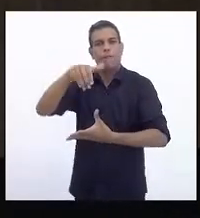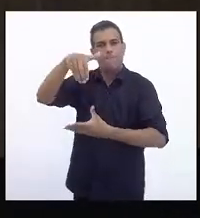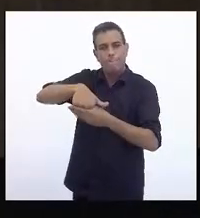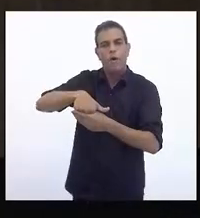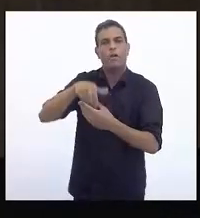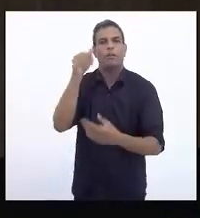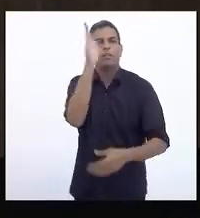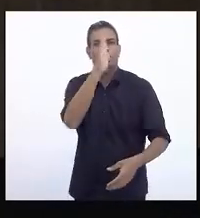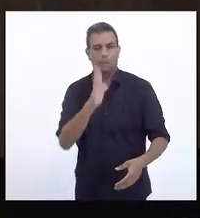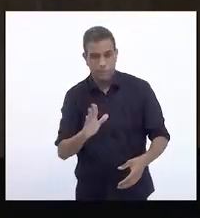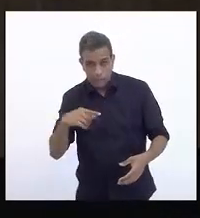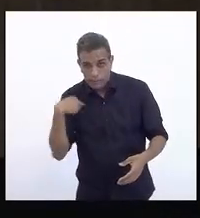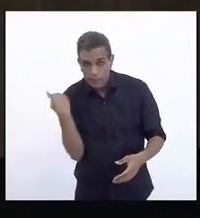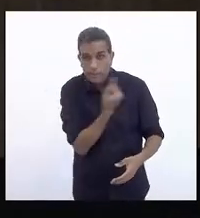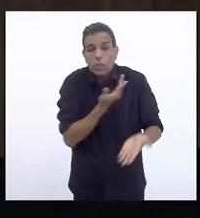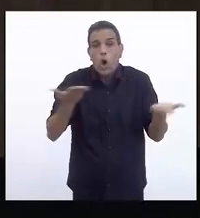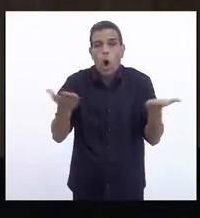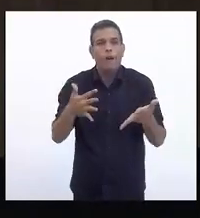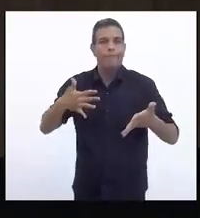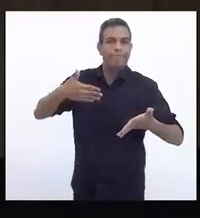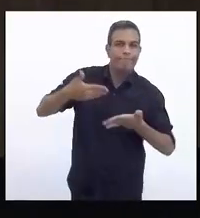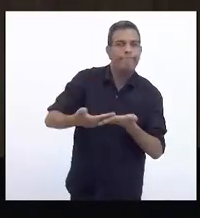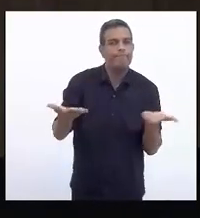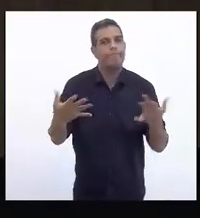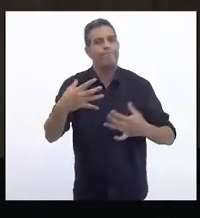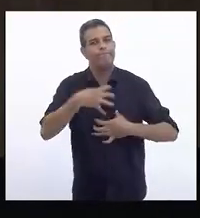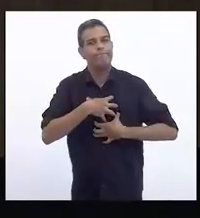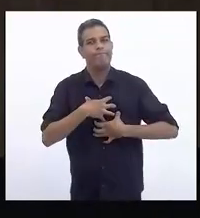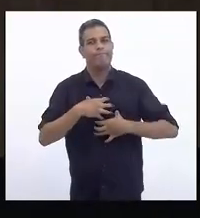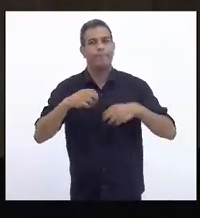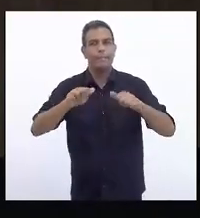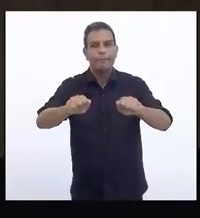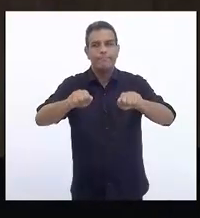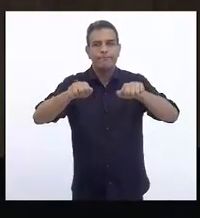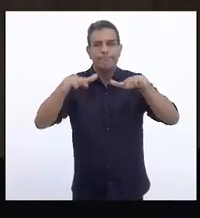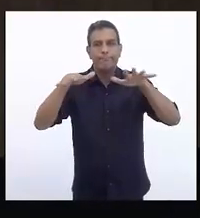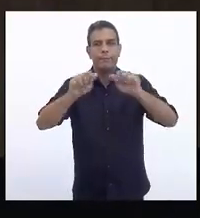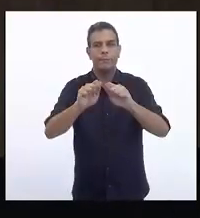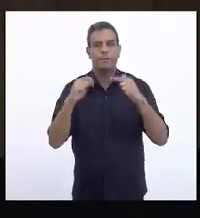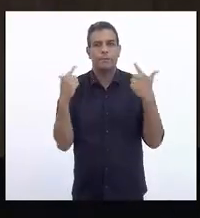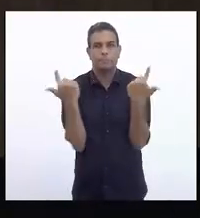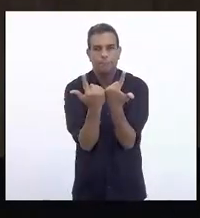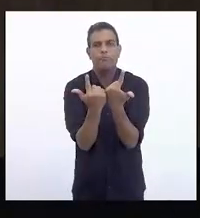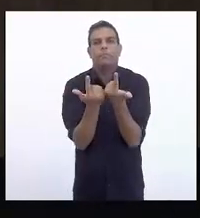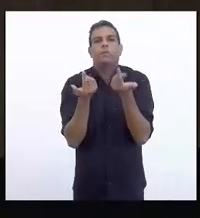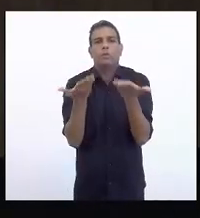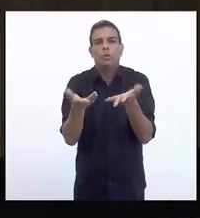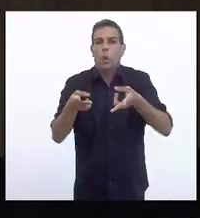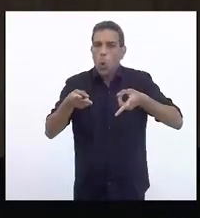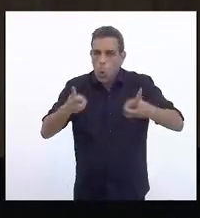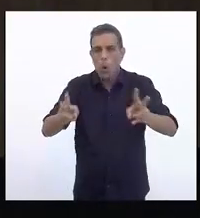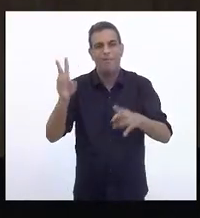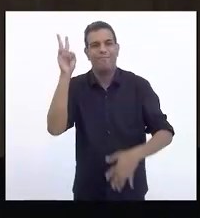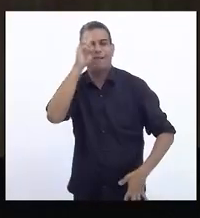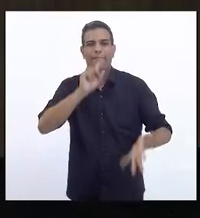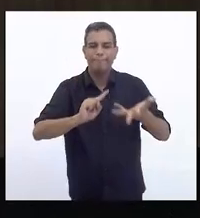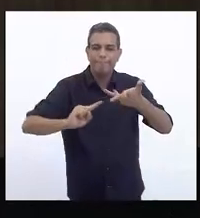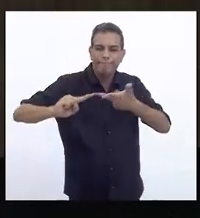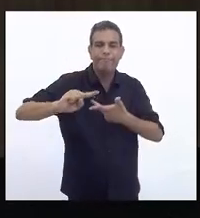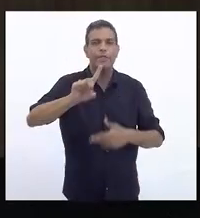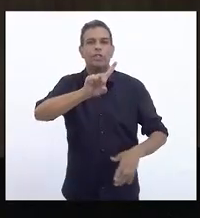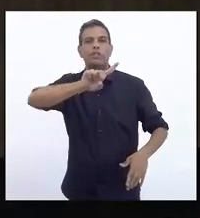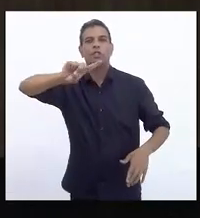para que nós, mulheres, hoje, estivéssemos no parlamento. Então, não poderia deixar, presidente, de lembrar dessa data